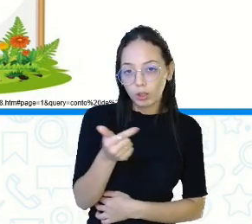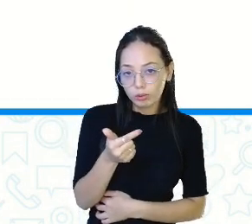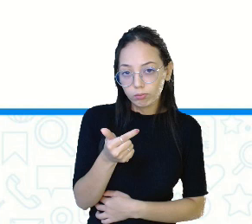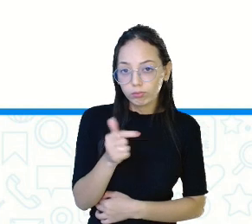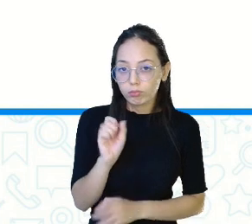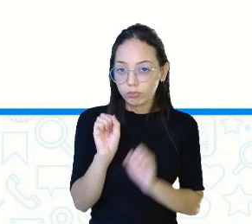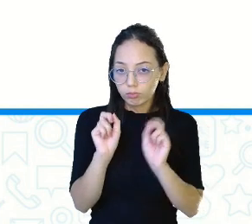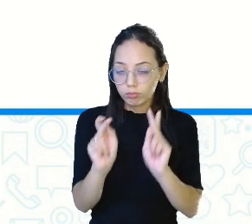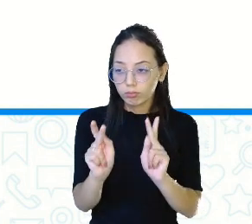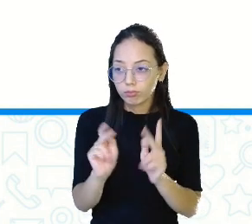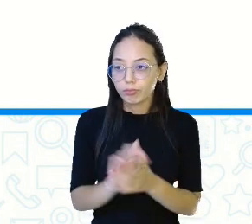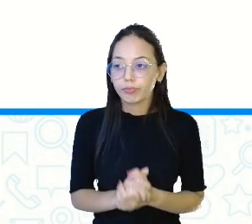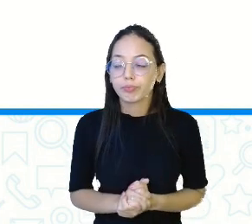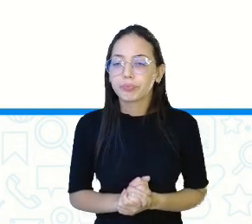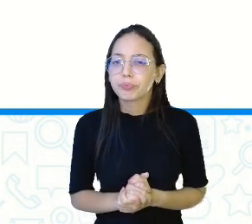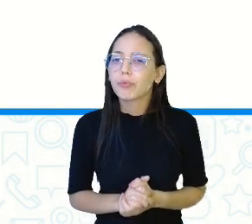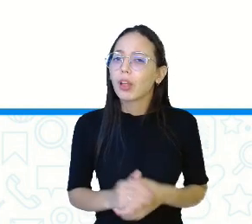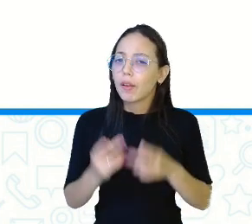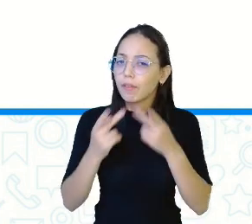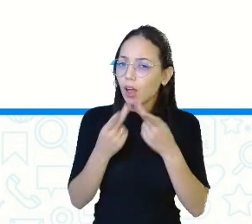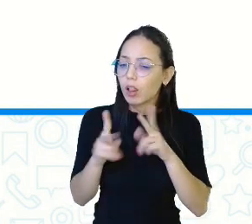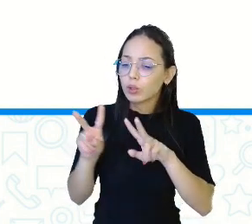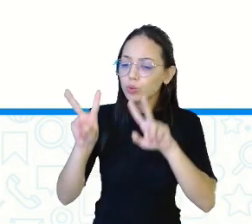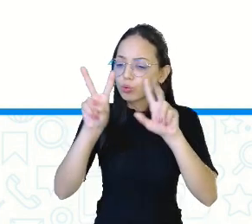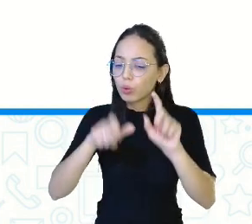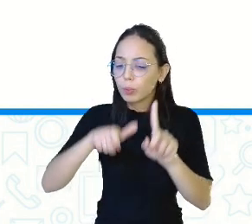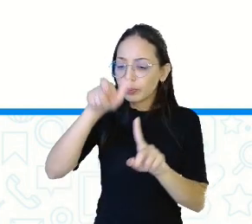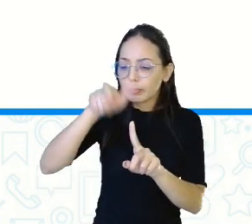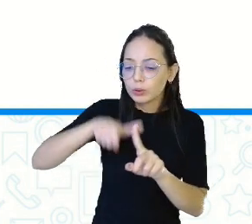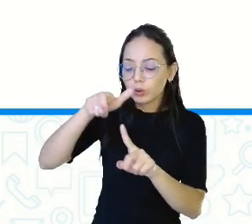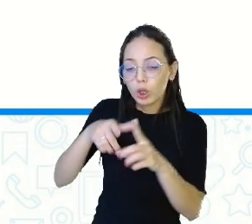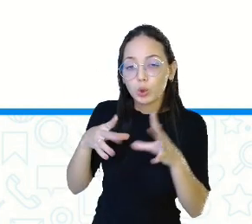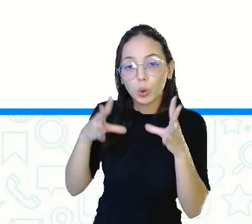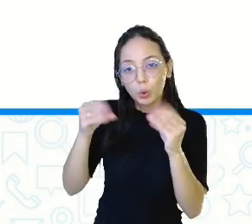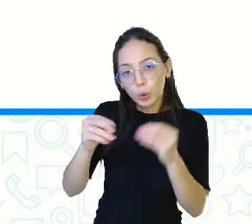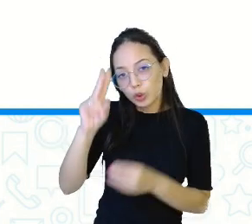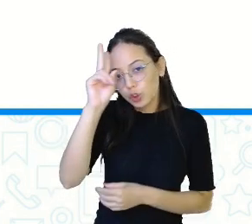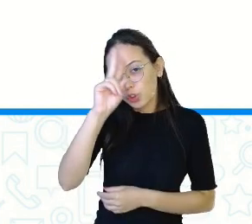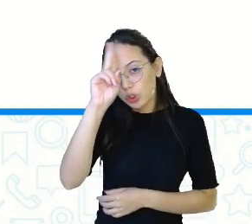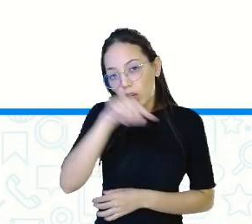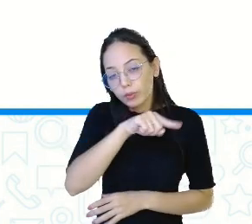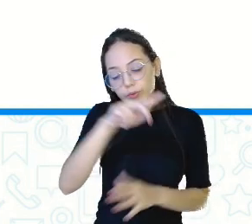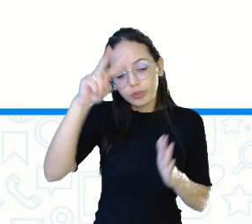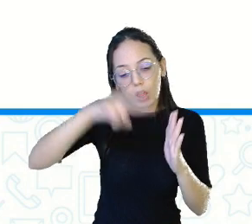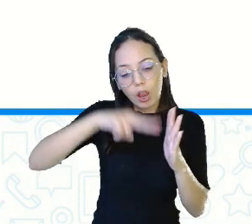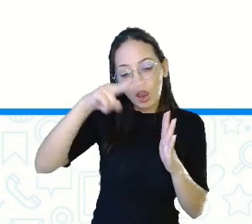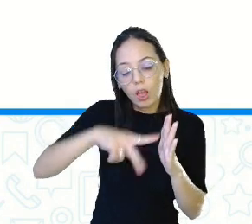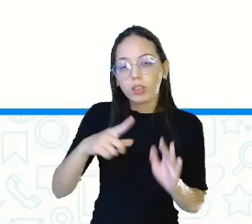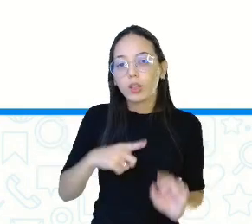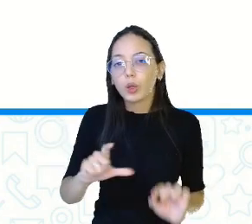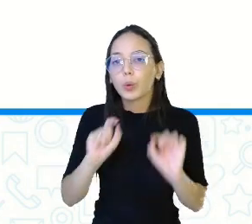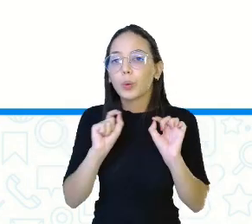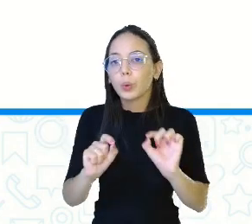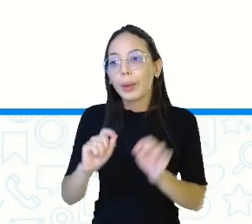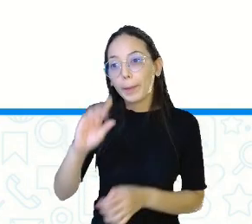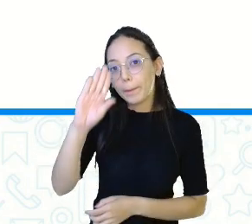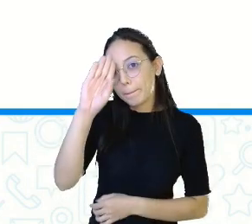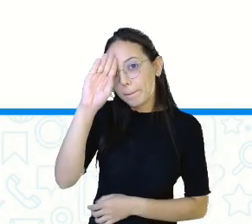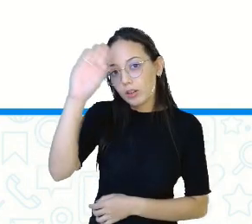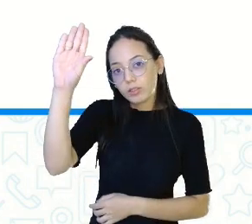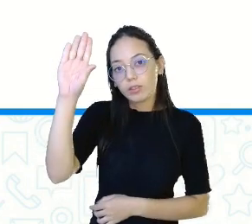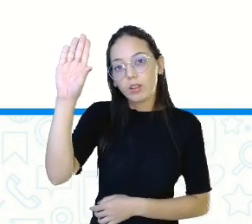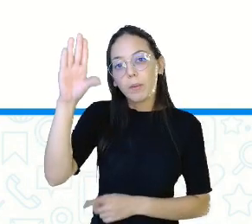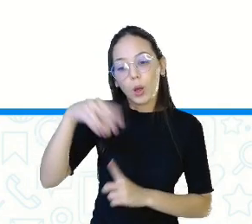secundários. Ainda falando sobre personagens, toda história que você vai ler, você sabe que tem aquele que é o